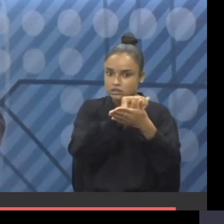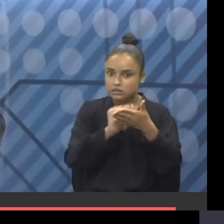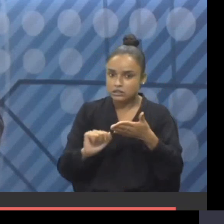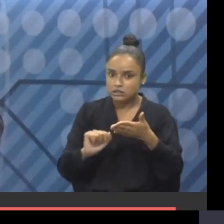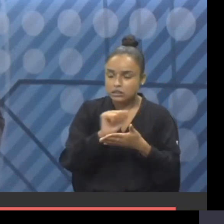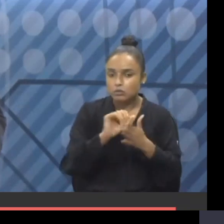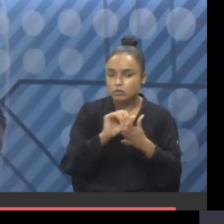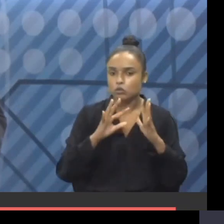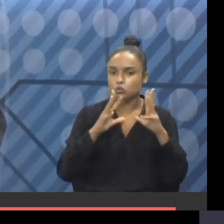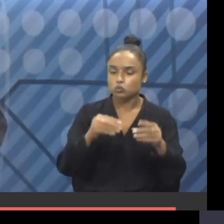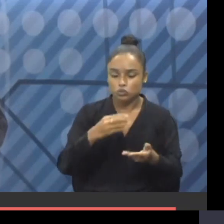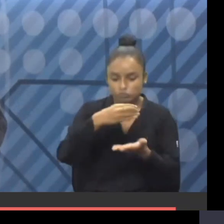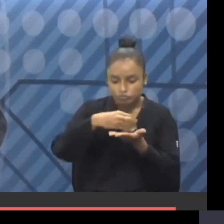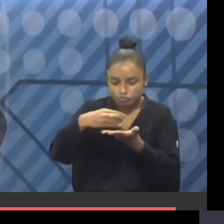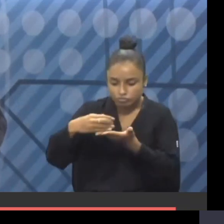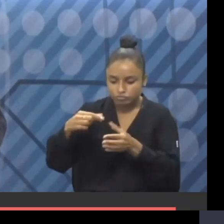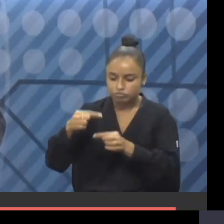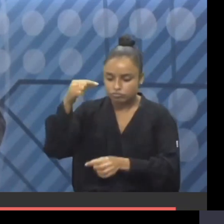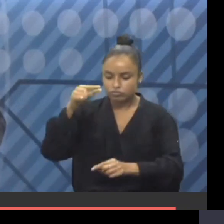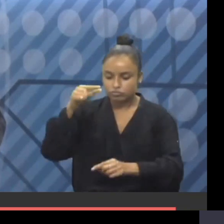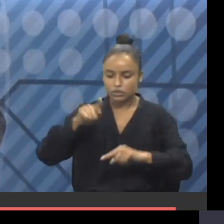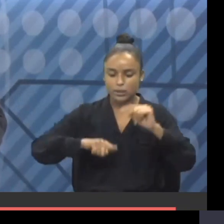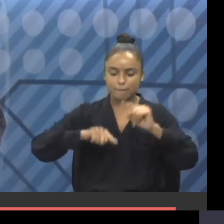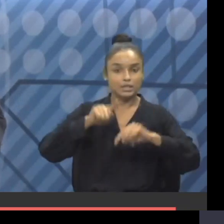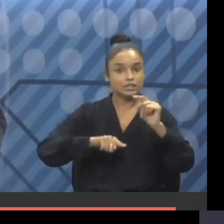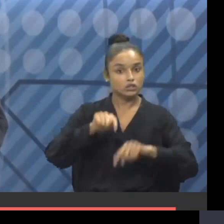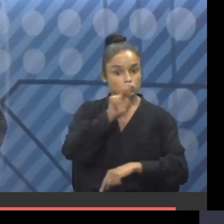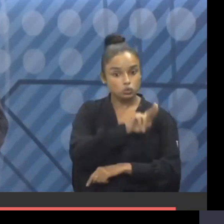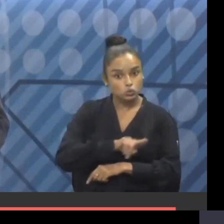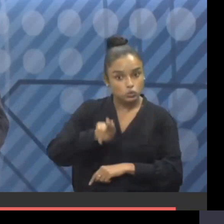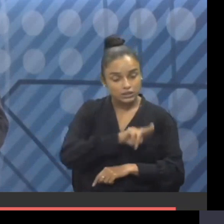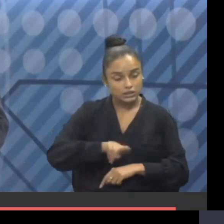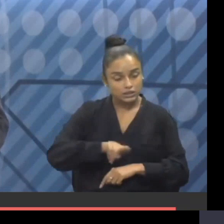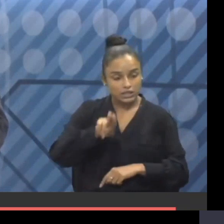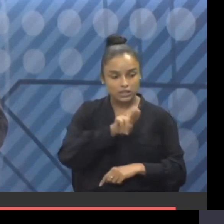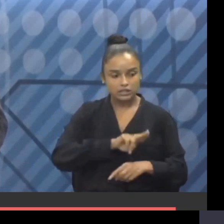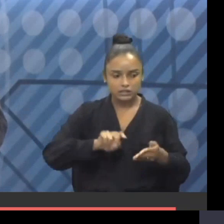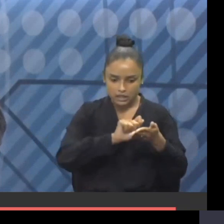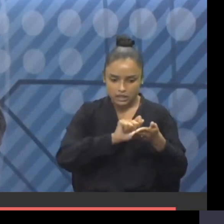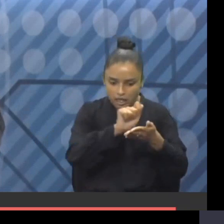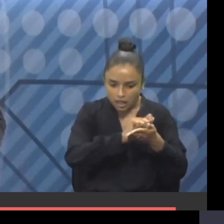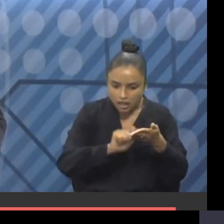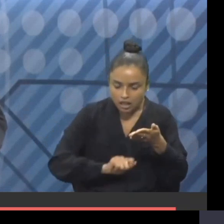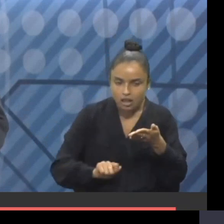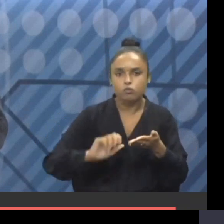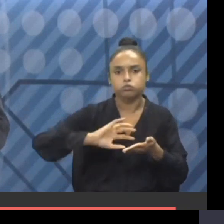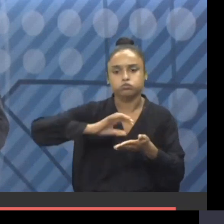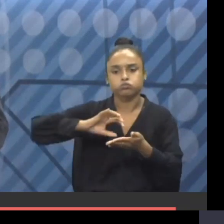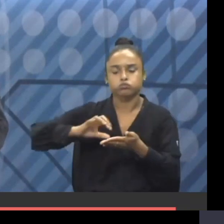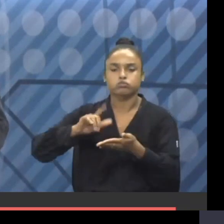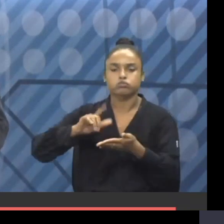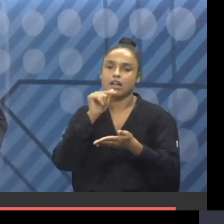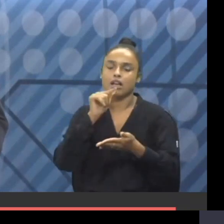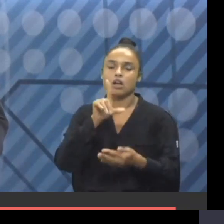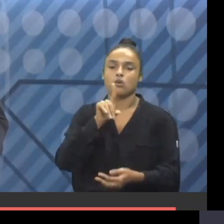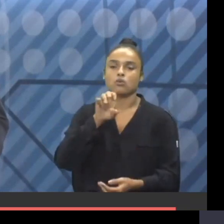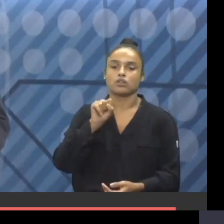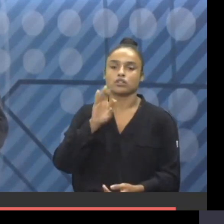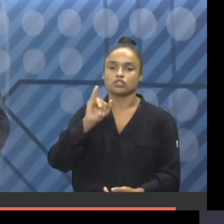foram utilizadas, descartando corretamente os materiais, lavando corretamente as vidrarias, enxaguando com água